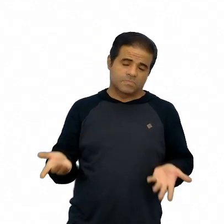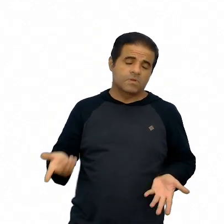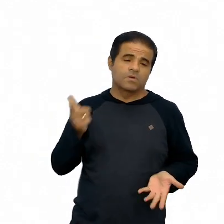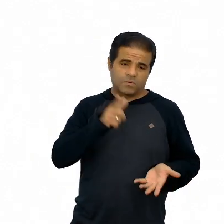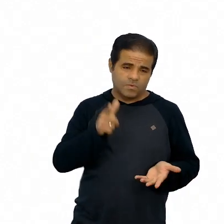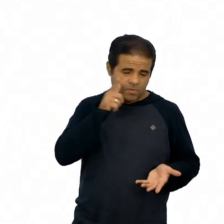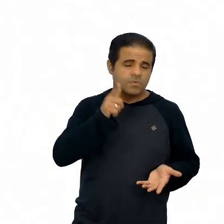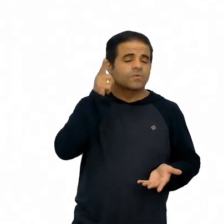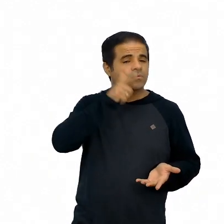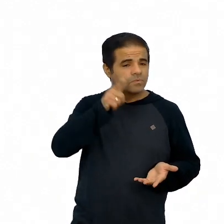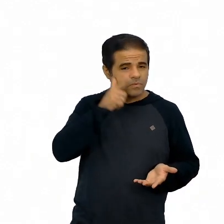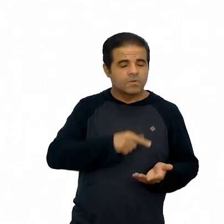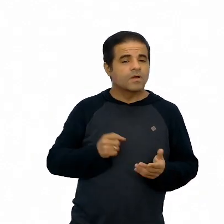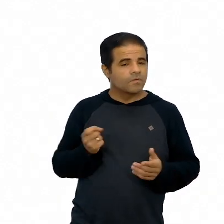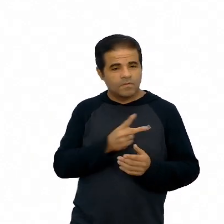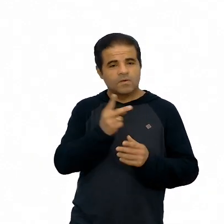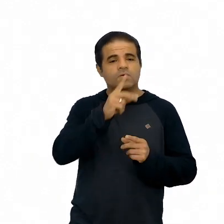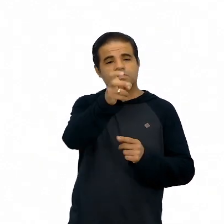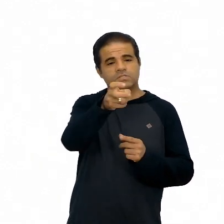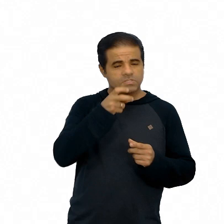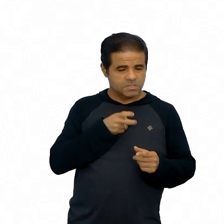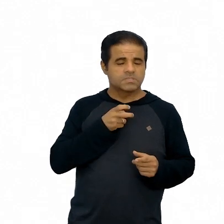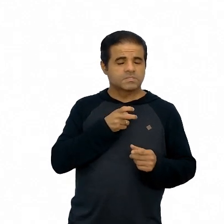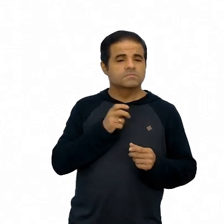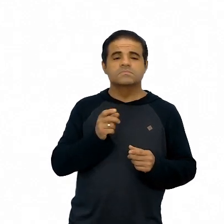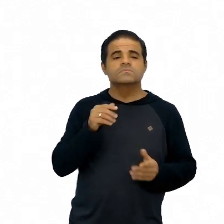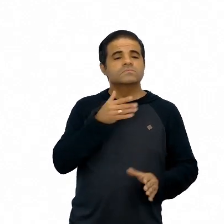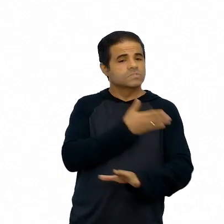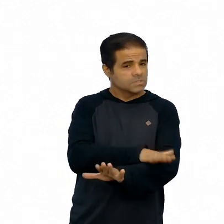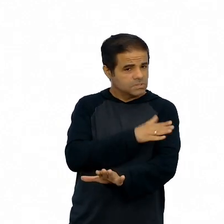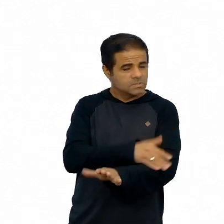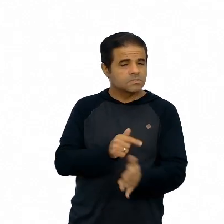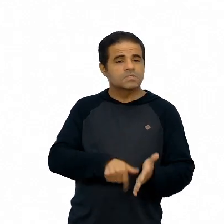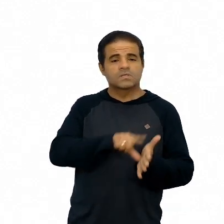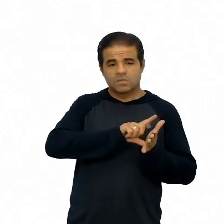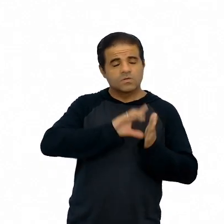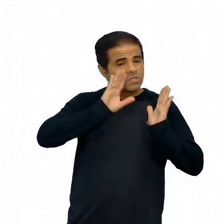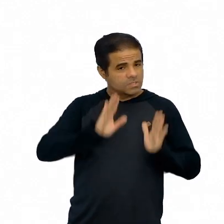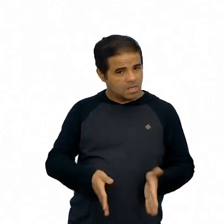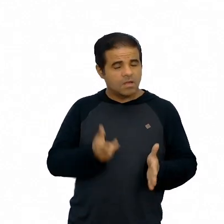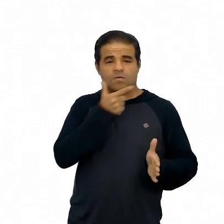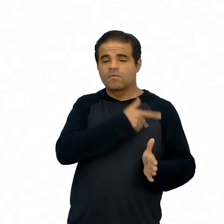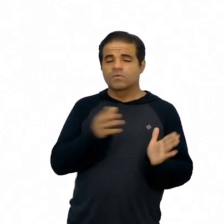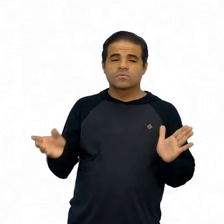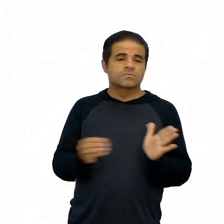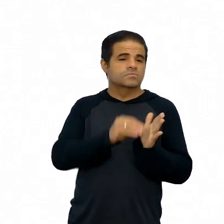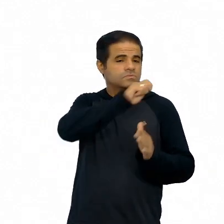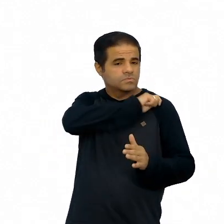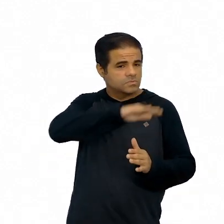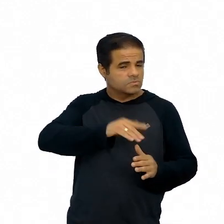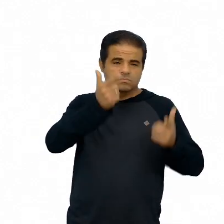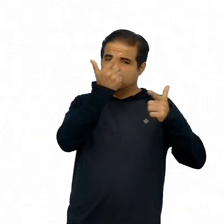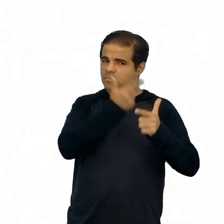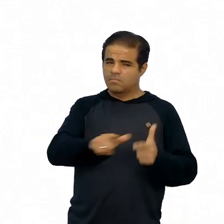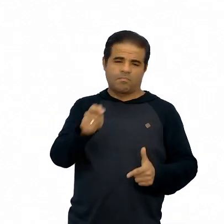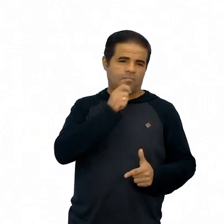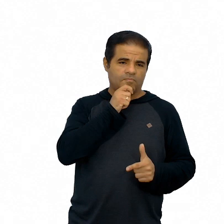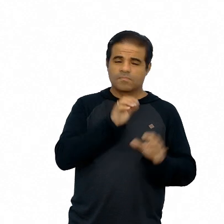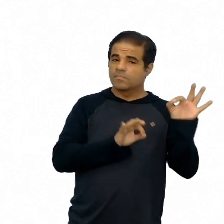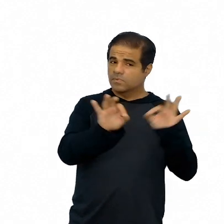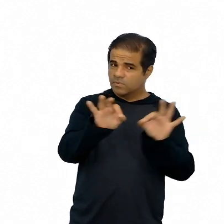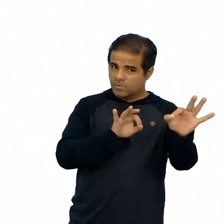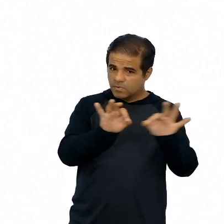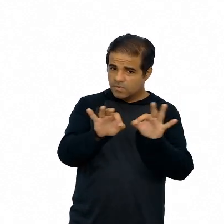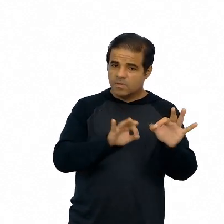ele consegue achar o valor de x. Até aí, com o exercício anterior e mais esse, eu dou conta. O aluno não vai ter problema, ele vai